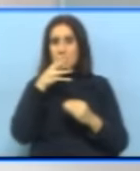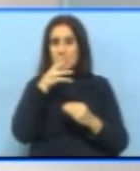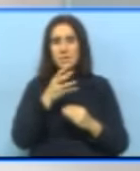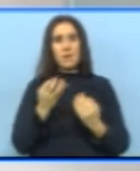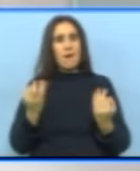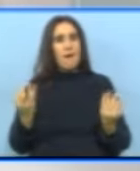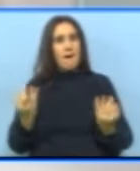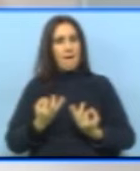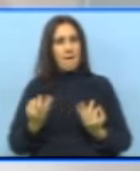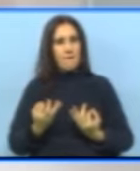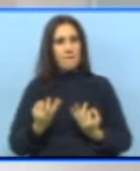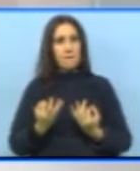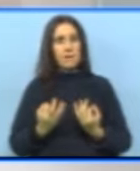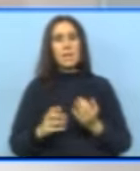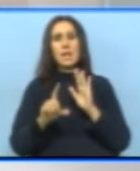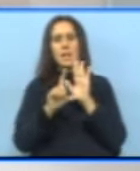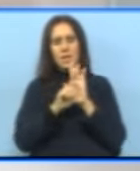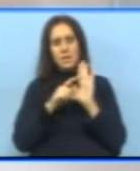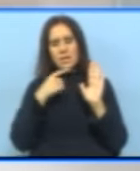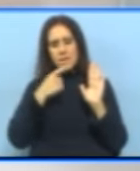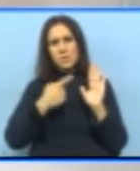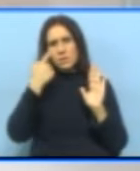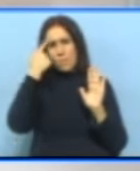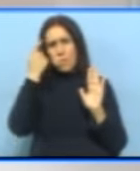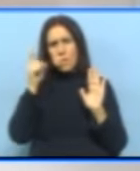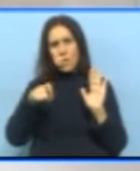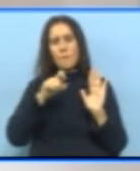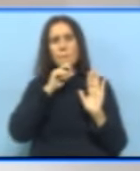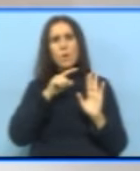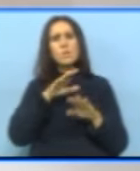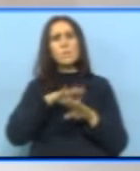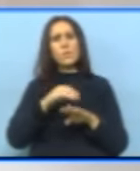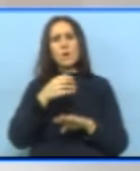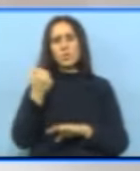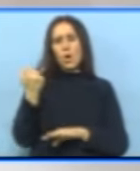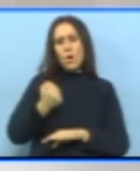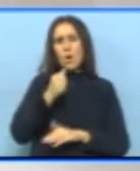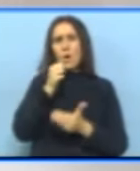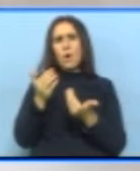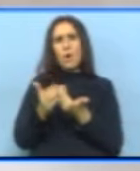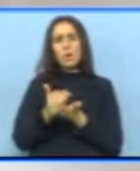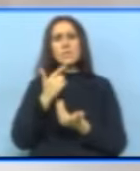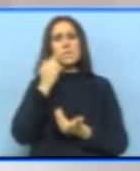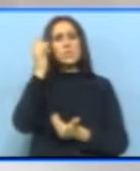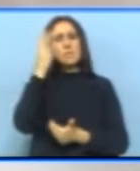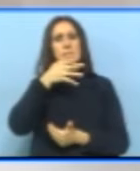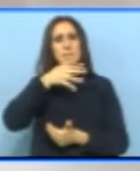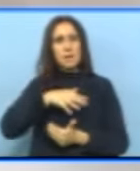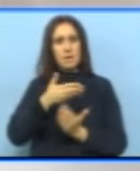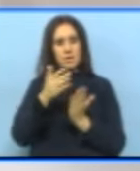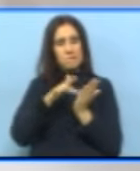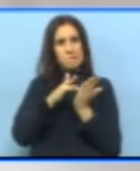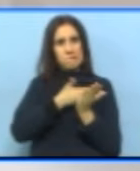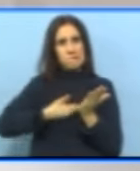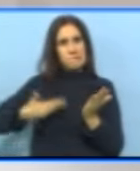nas leis que regulavam a vingança dos crimes de sangue, assim chamados no Antigo Testamento, o livro de Levítico é um passo